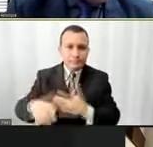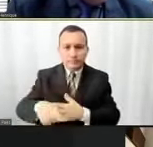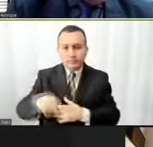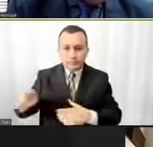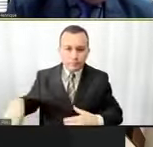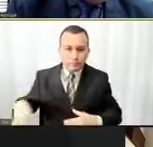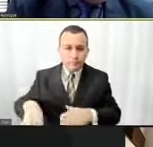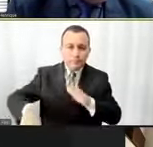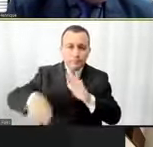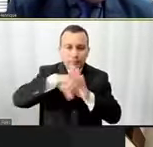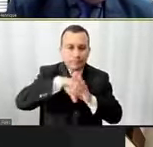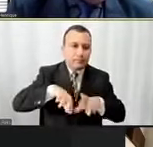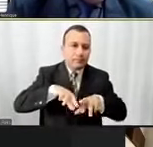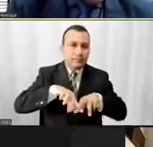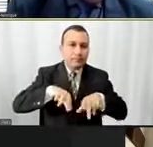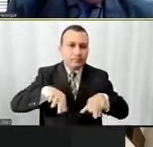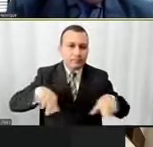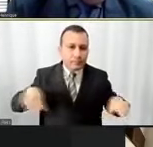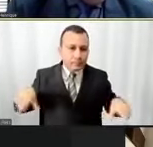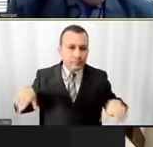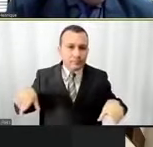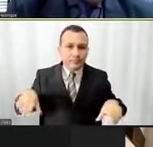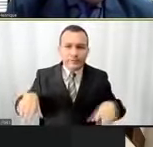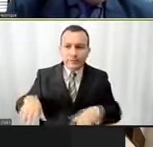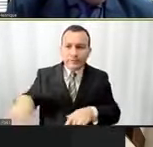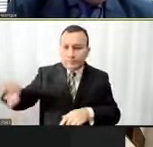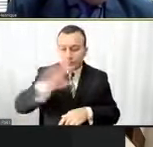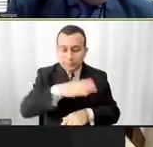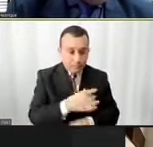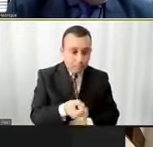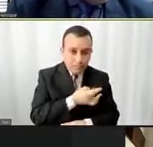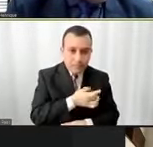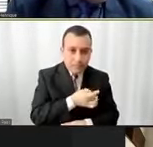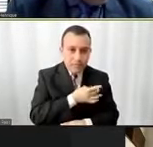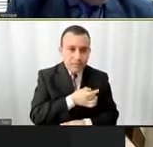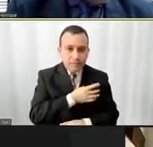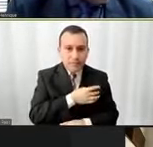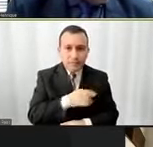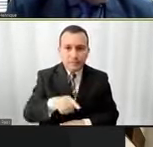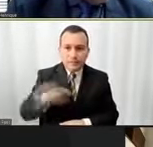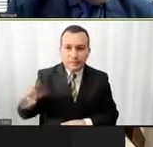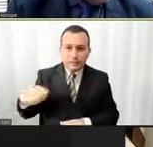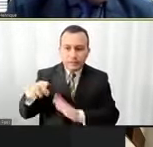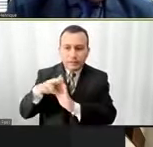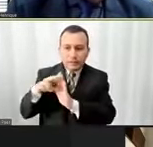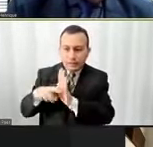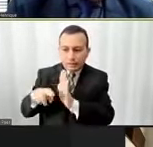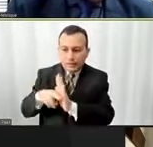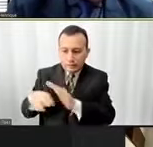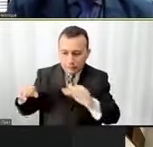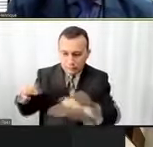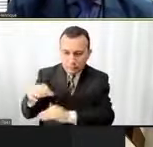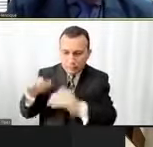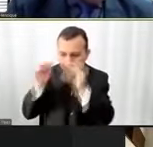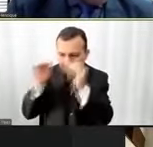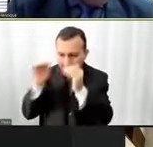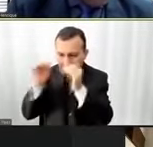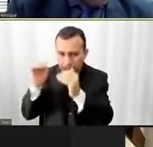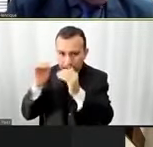criminosos, impunham verdadeiro terror àquela comunidade, sujeitando-os às regras inadmissíveis num